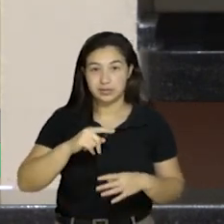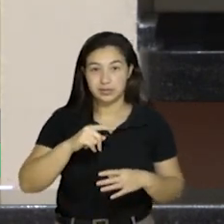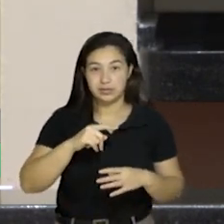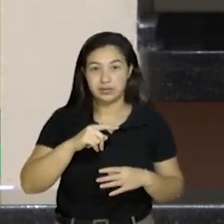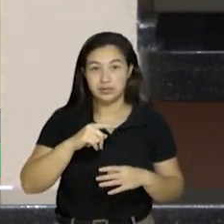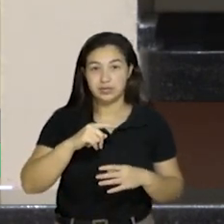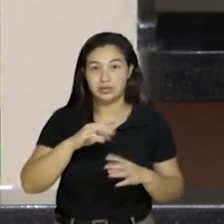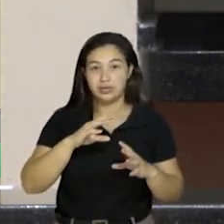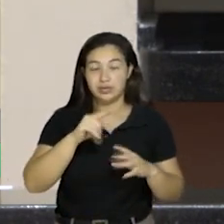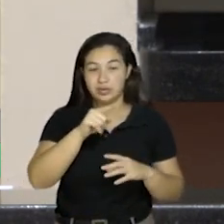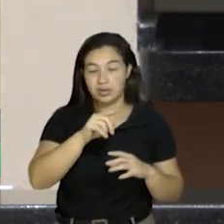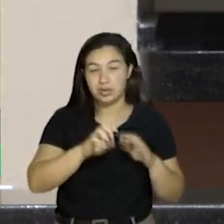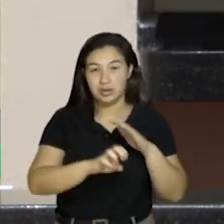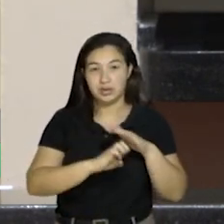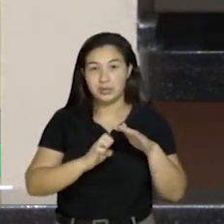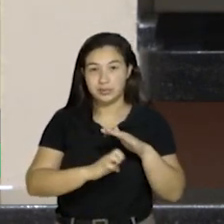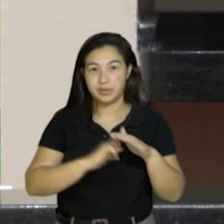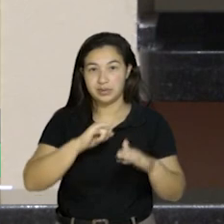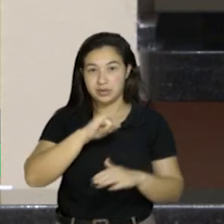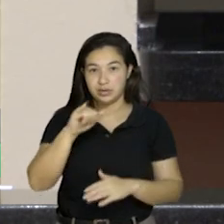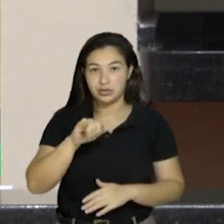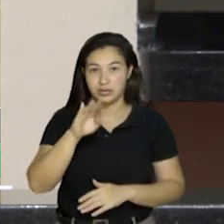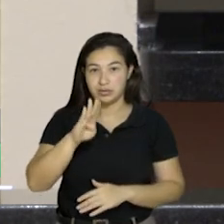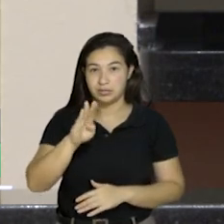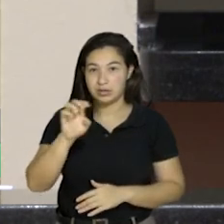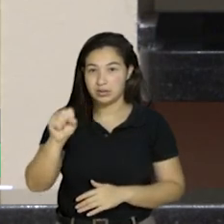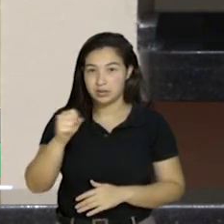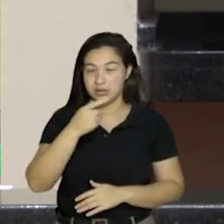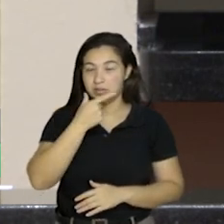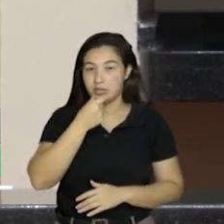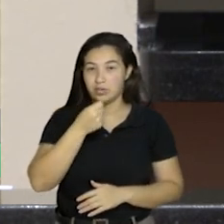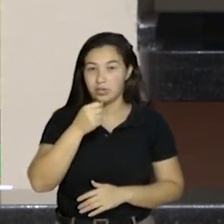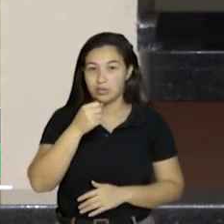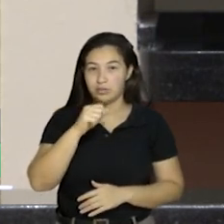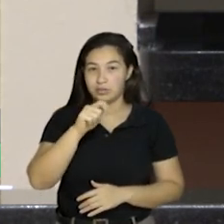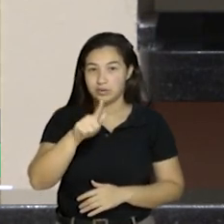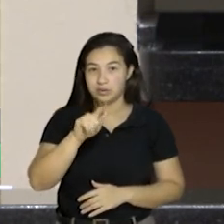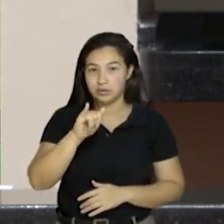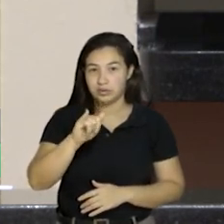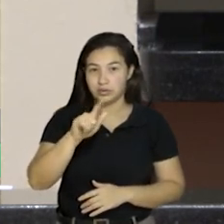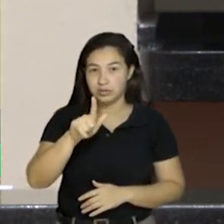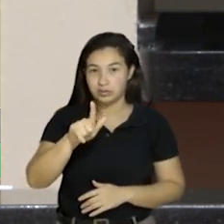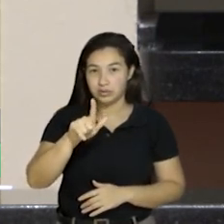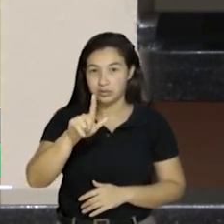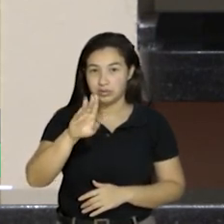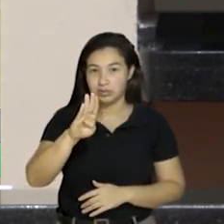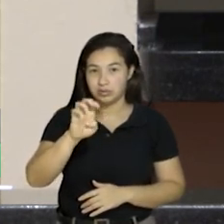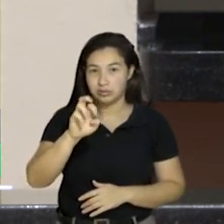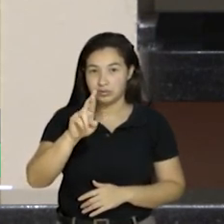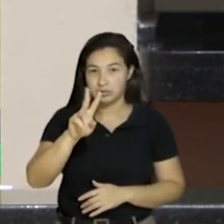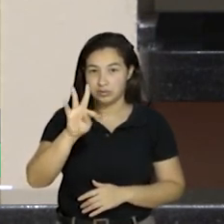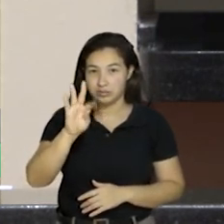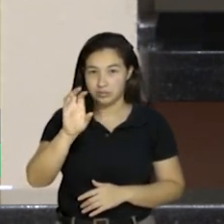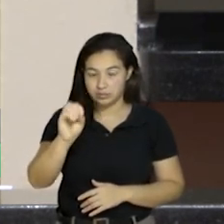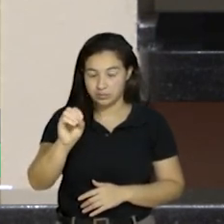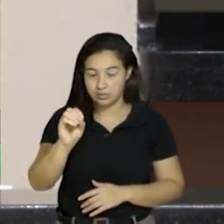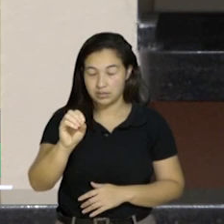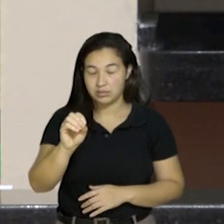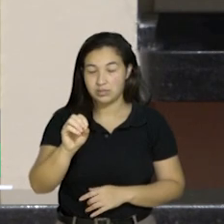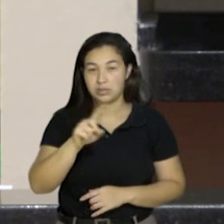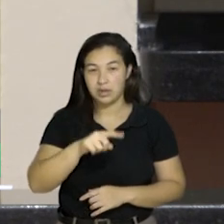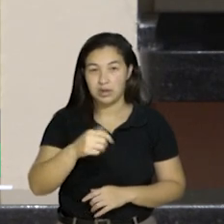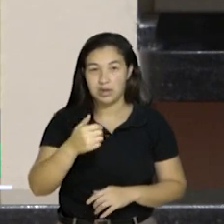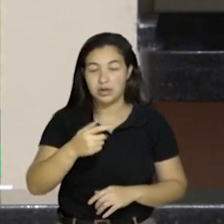empresa JBS senhor Gilberto tomazoni pela indicação ao vencimento recebimento